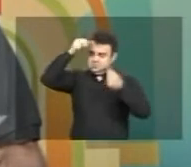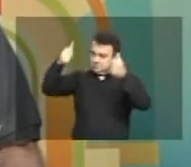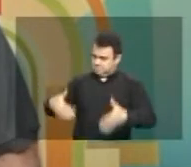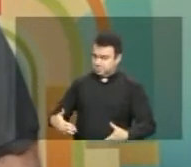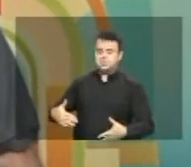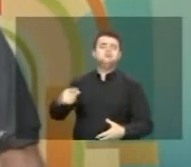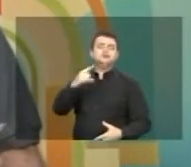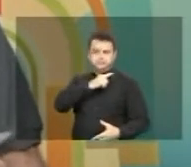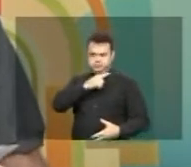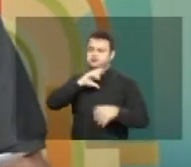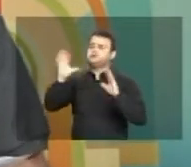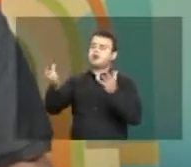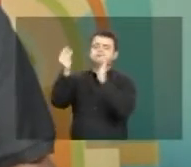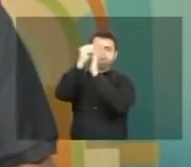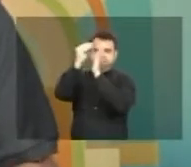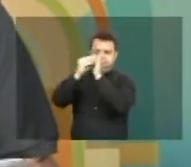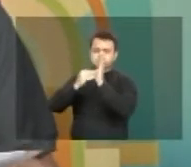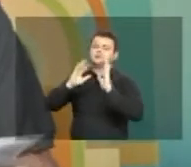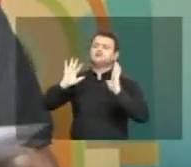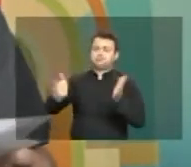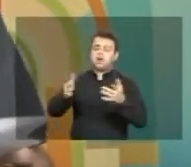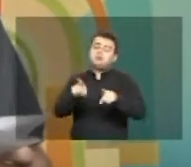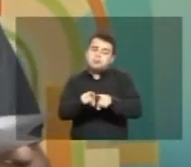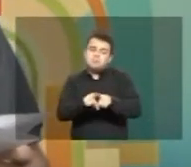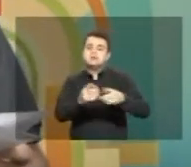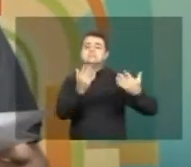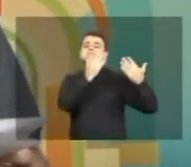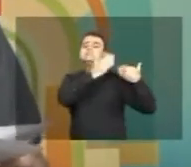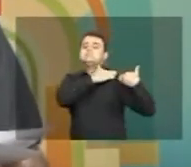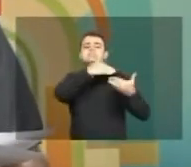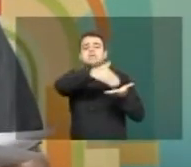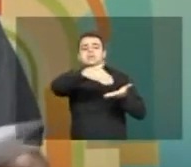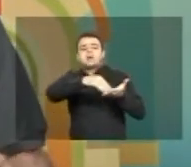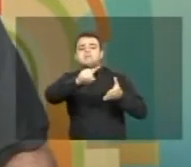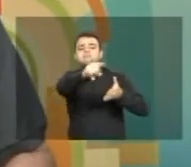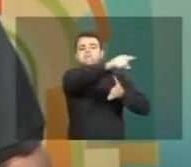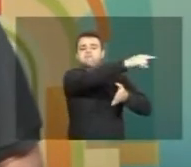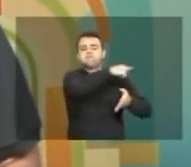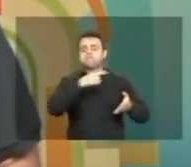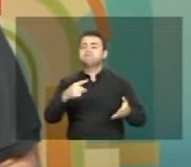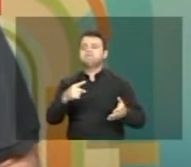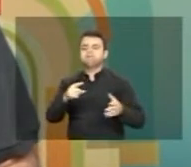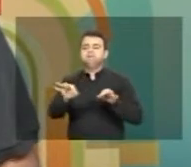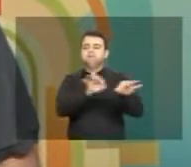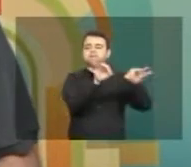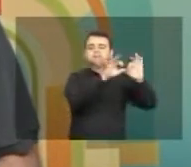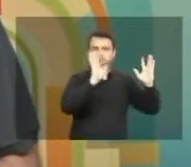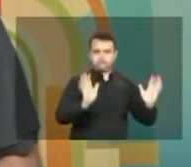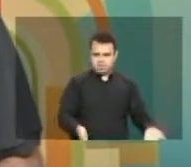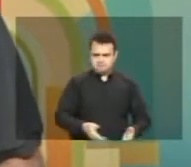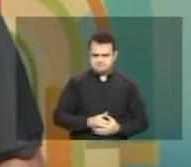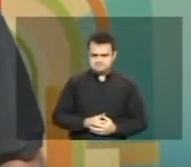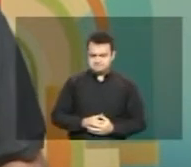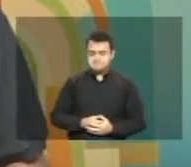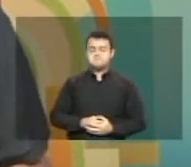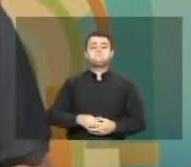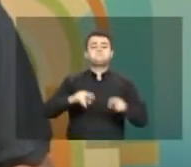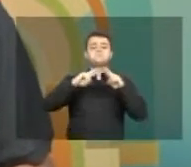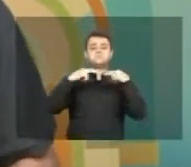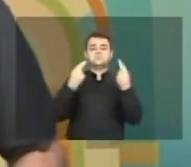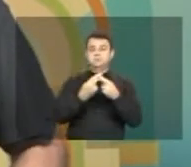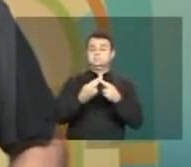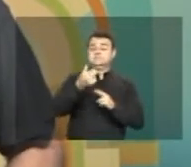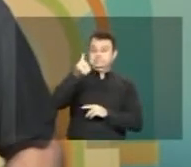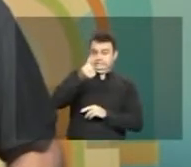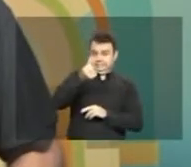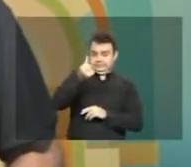levantadas já são contempladas atualmente por ações das secretarias competentes e a porta